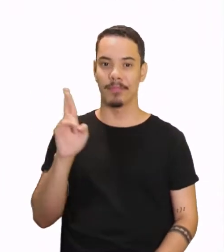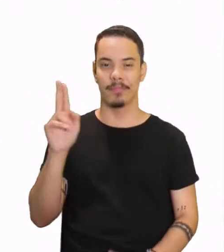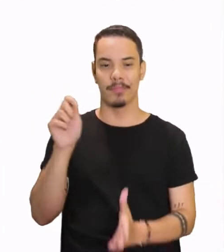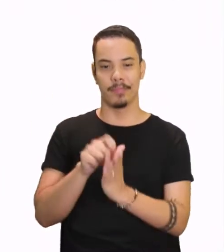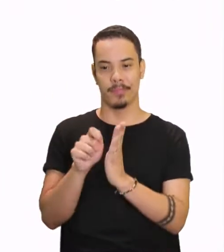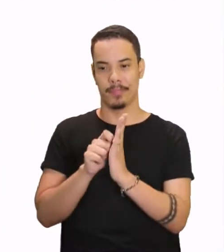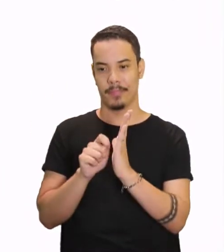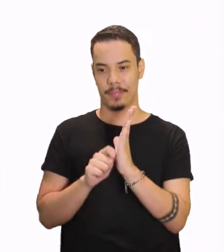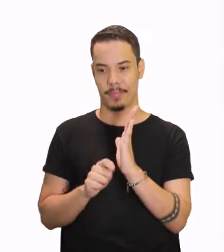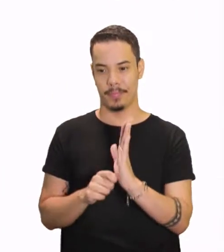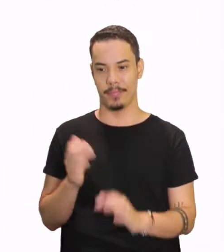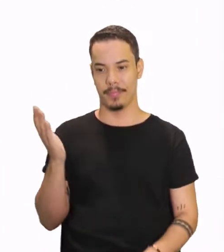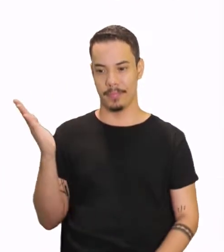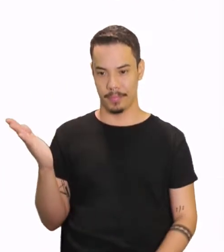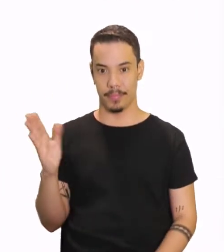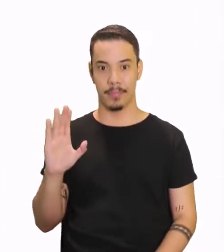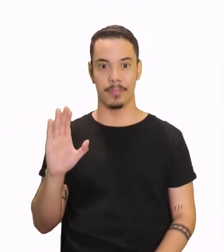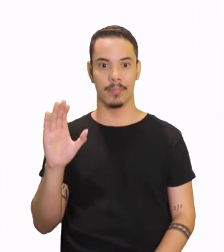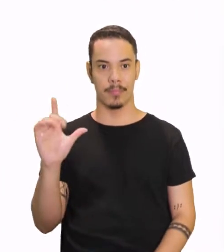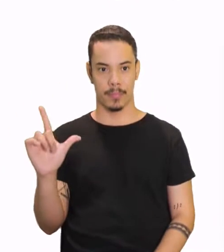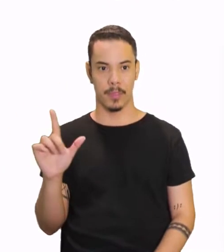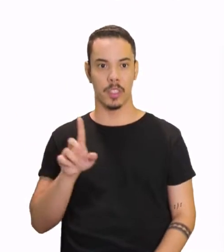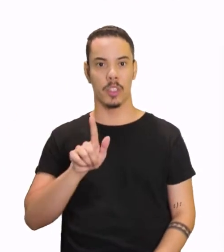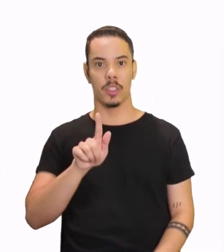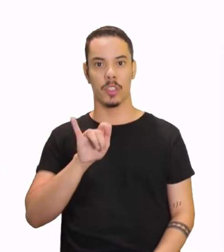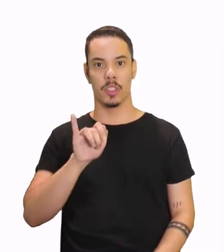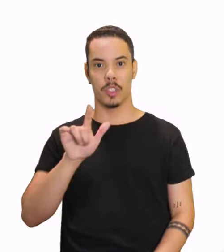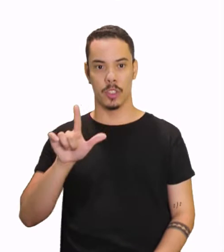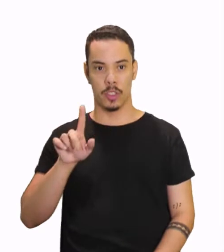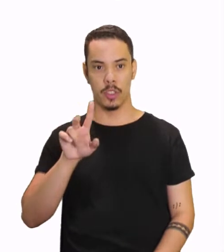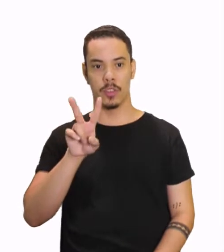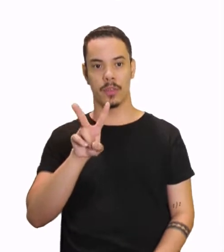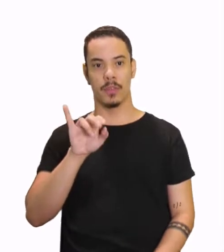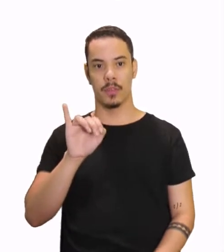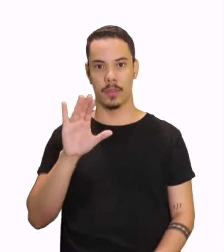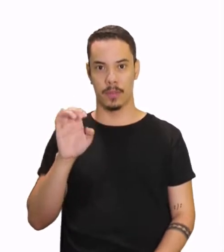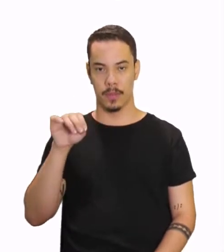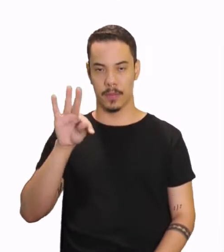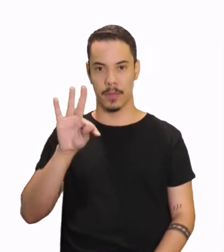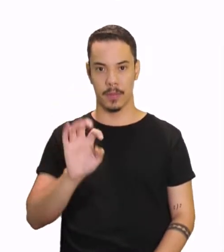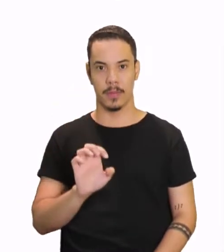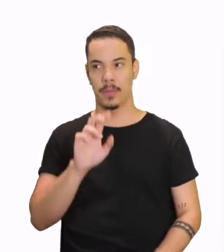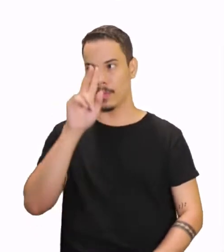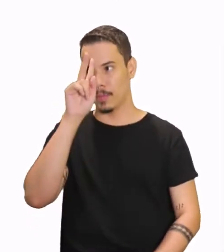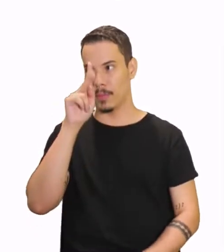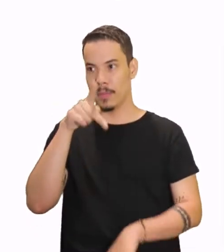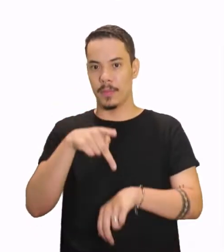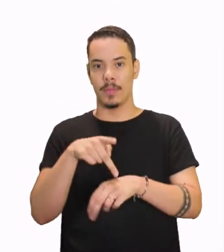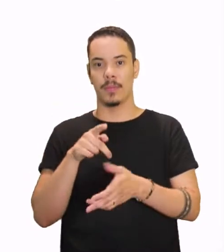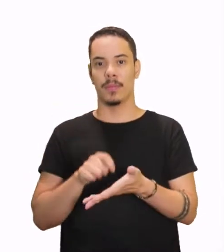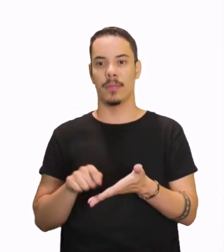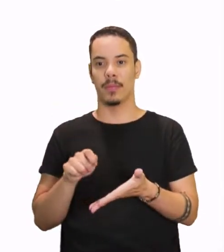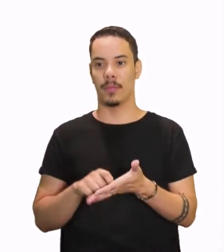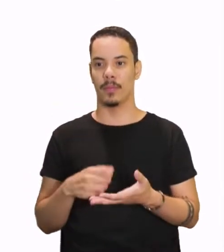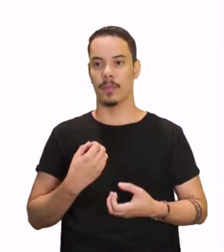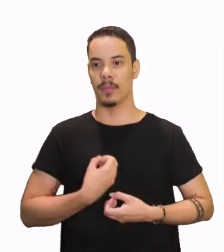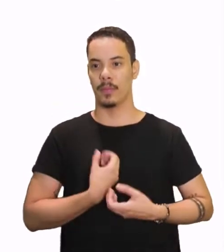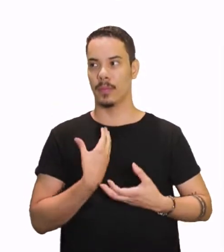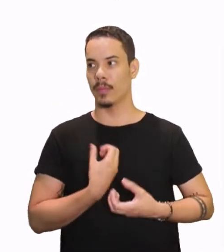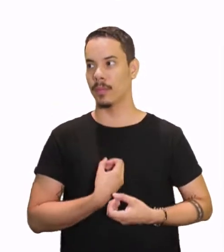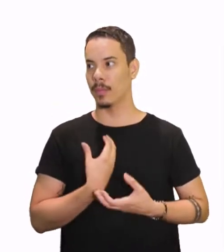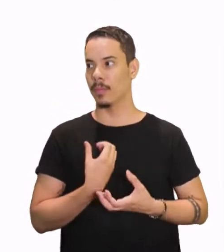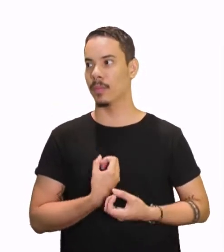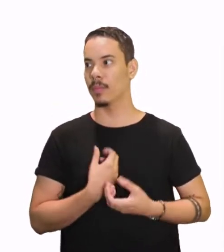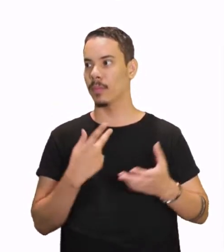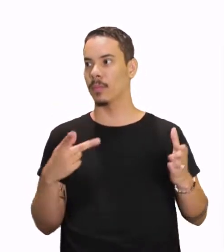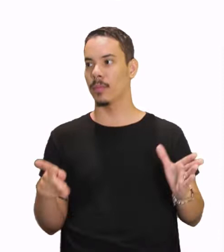esse trechinho. Claro que foi Gil Vicente, né? Gil Vicente é o autor, nosso grande poeta, da indicação